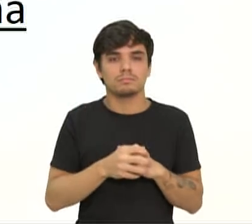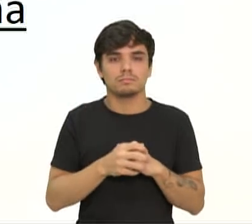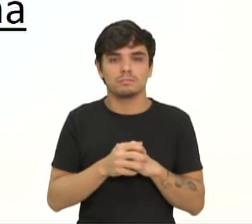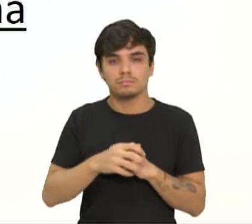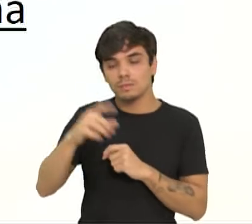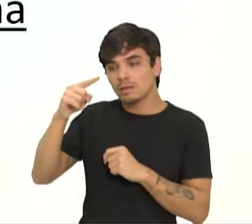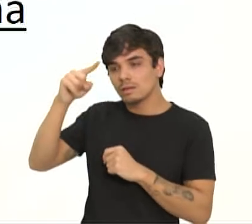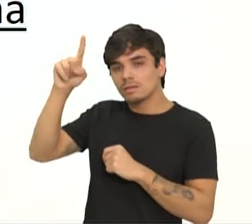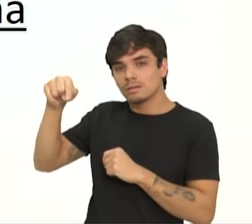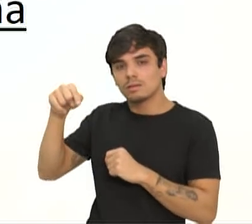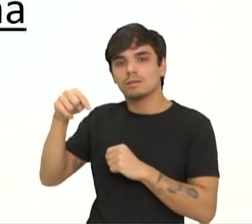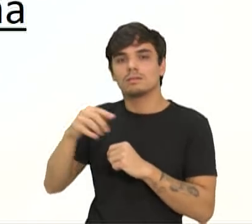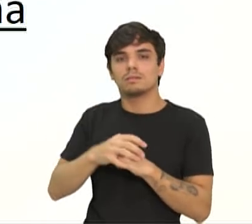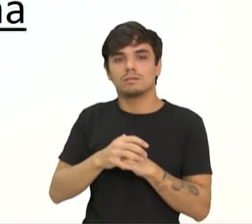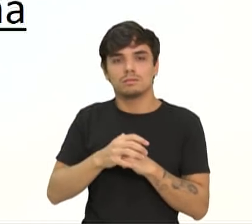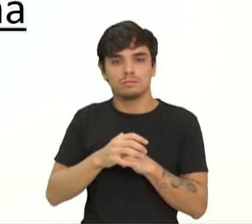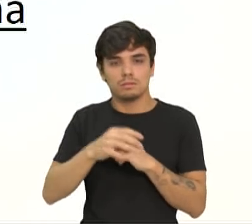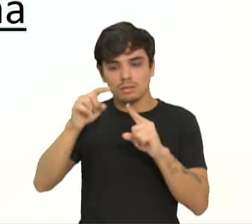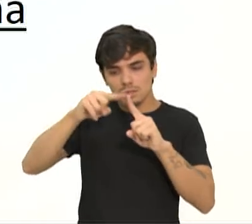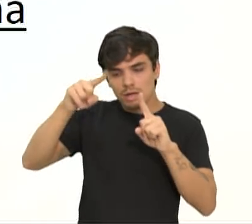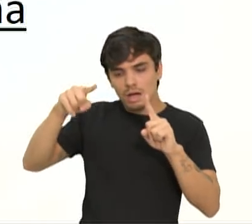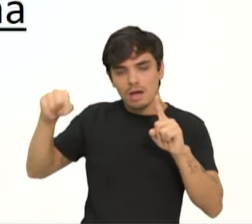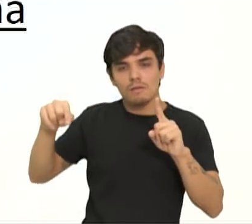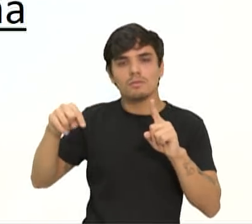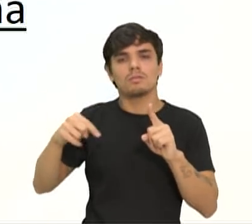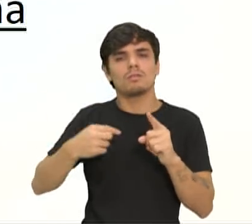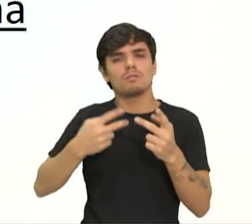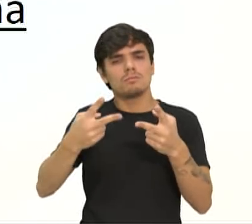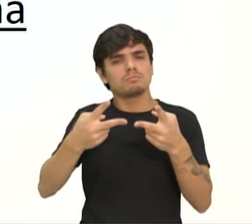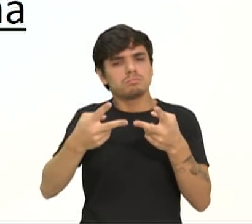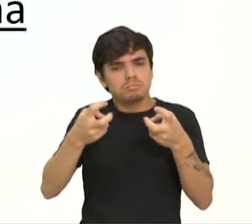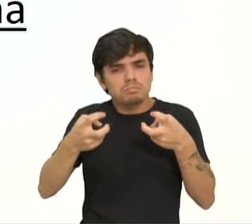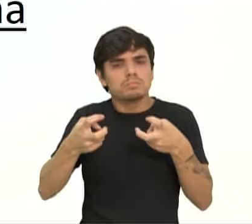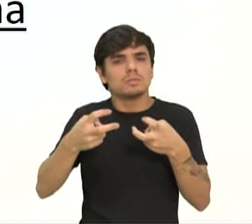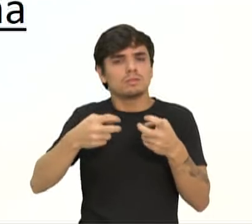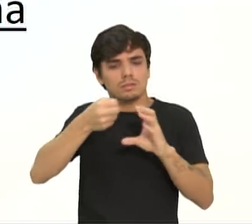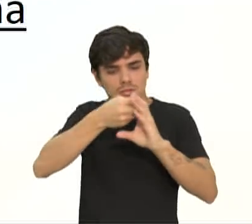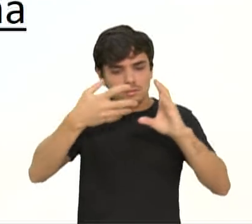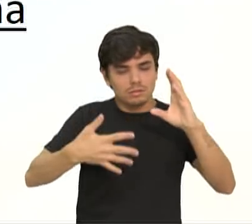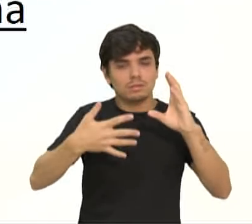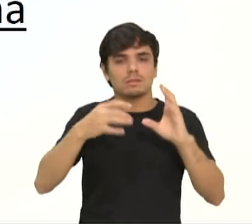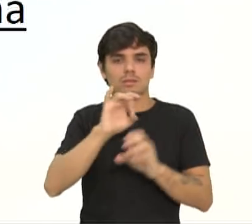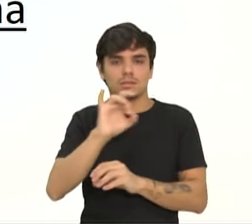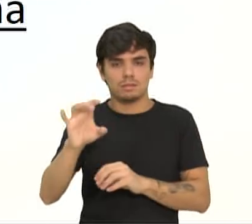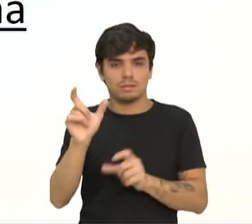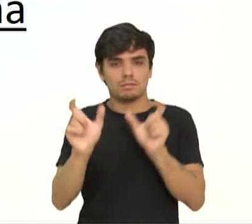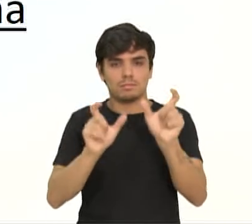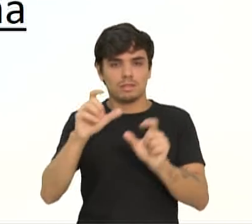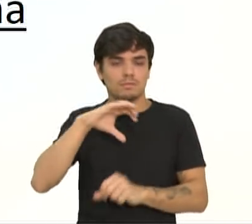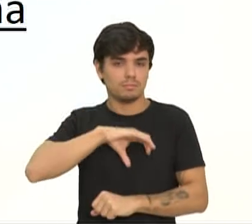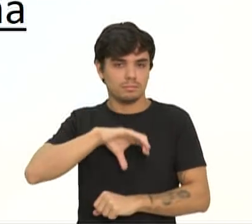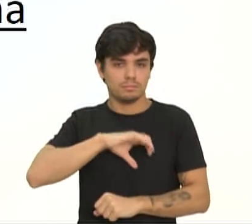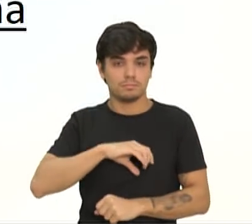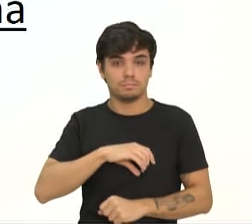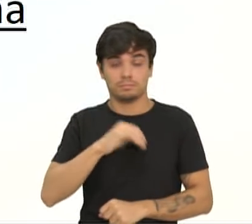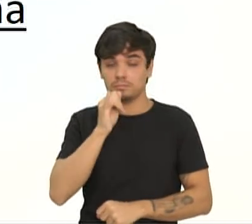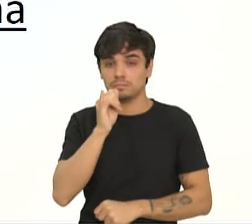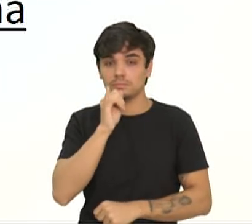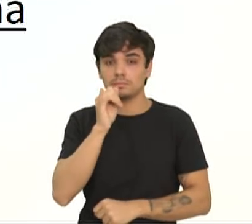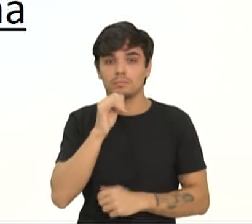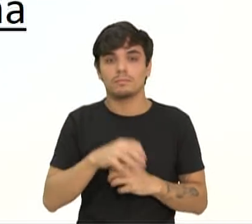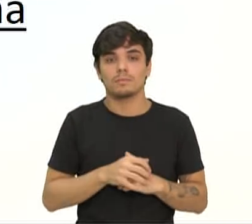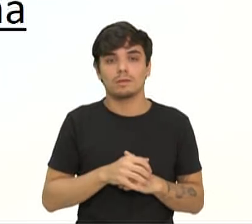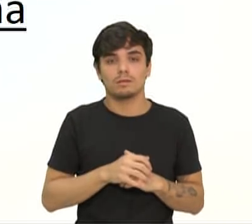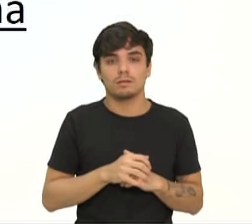meu acento gráfico, nós conseguimos classificar as palavras de língua portuguesa. Por exemplo, as palavras